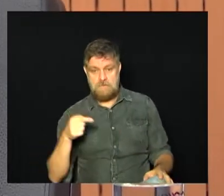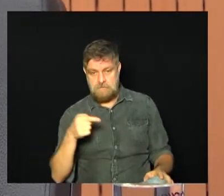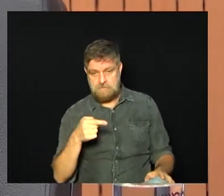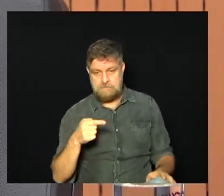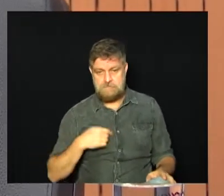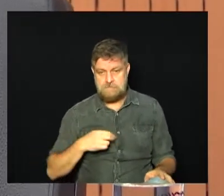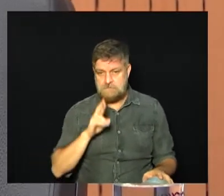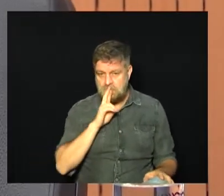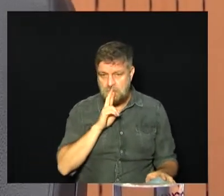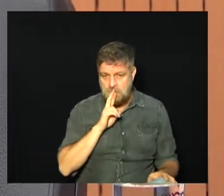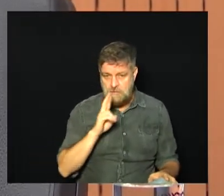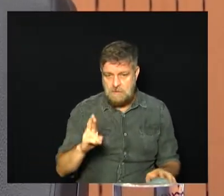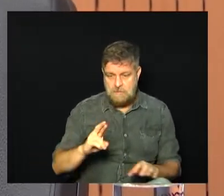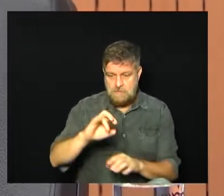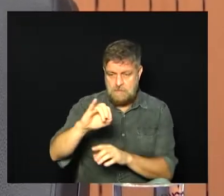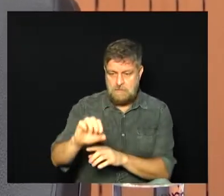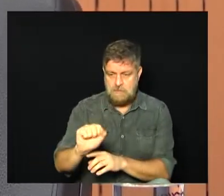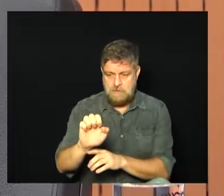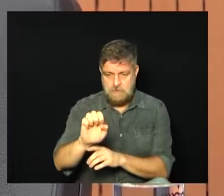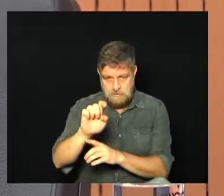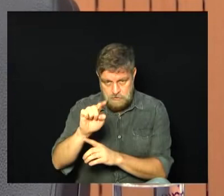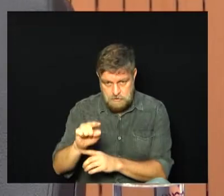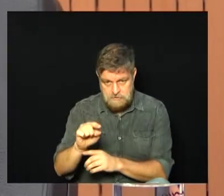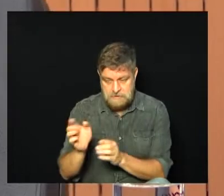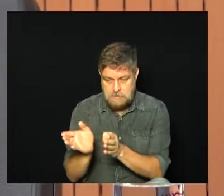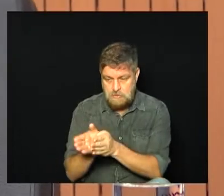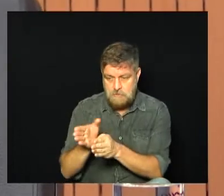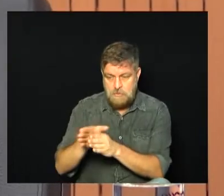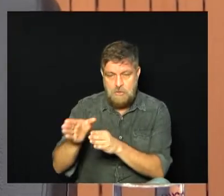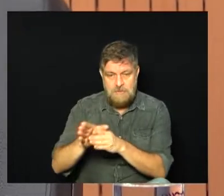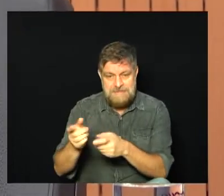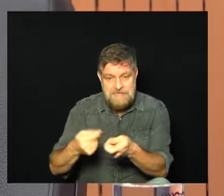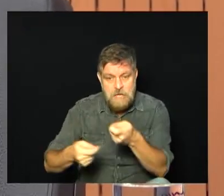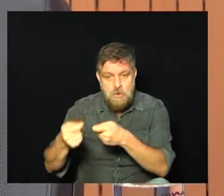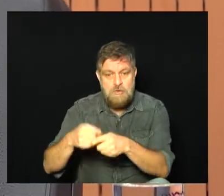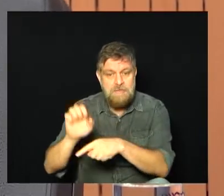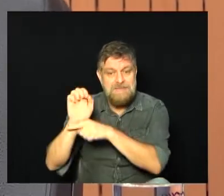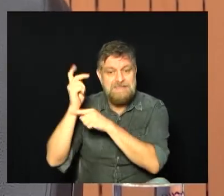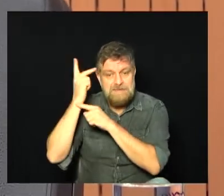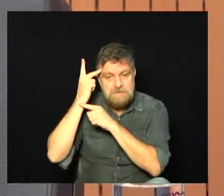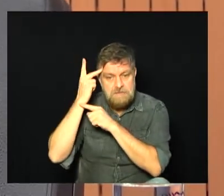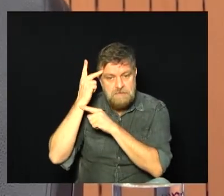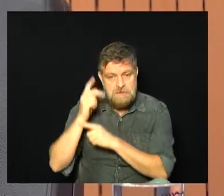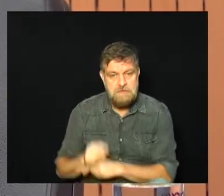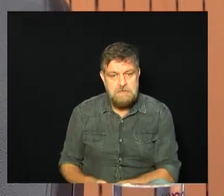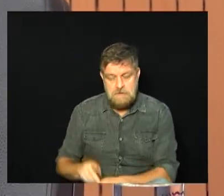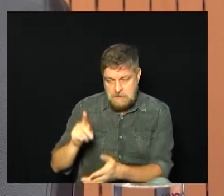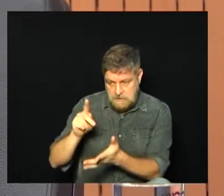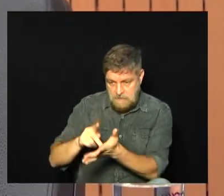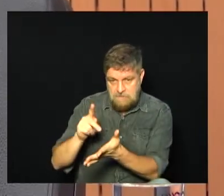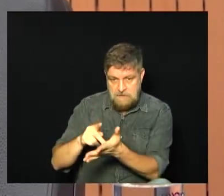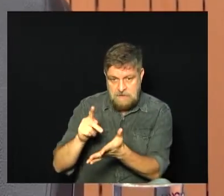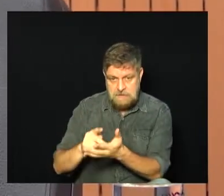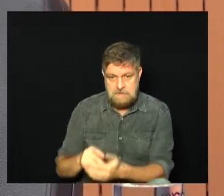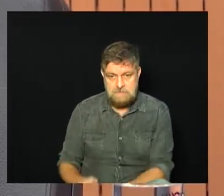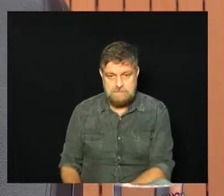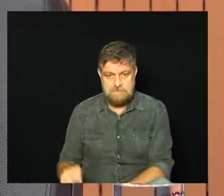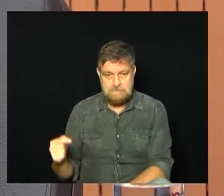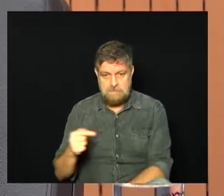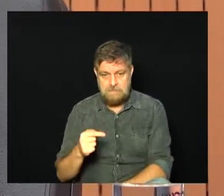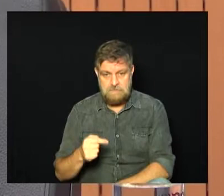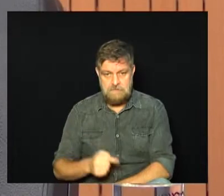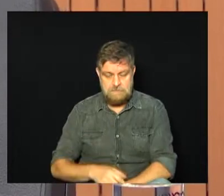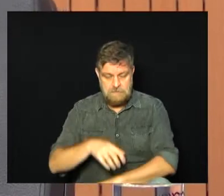à pergunta do José Renato, que é do Conselho de Economia do Estado de São Paulo, realmente ele está, não o Parklet em si,